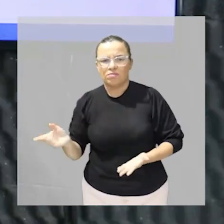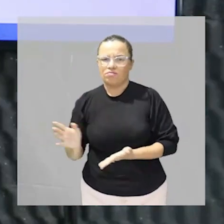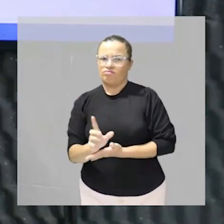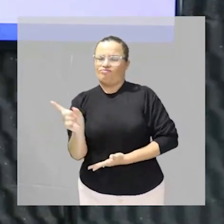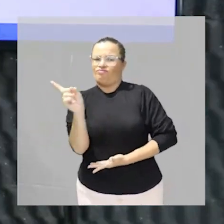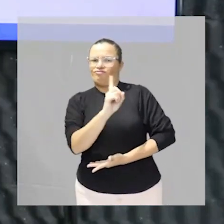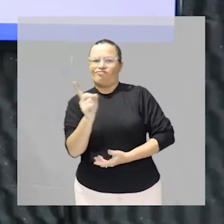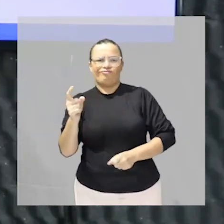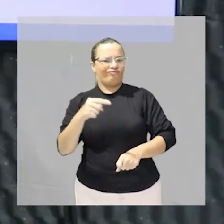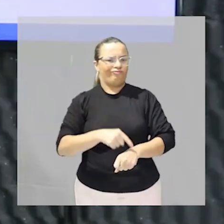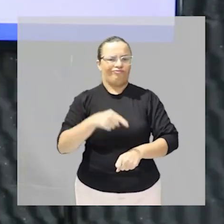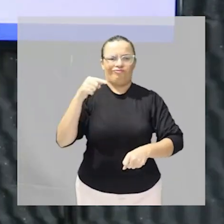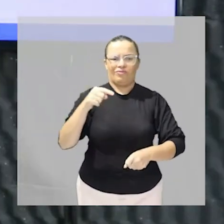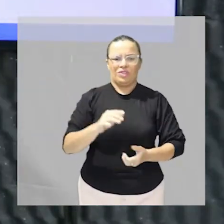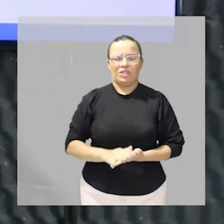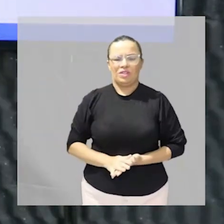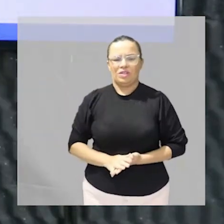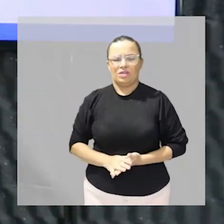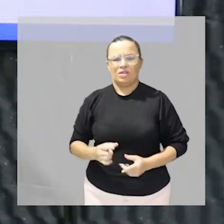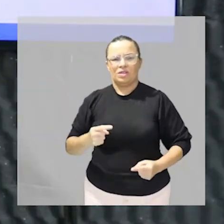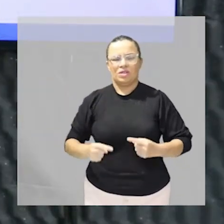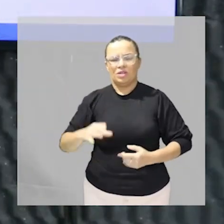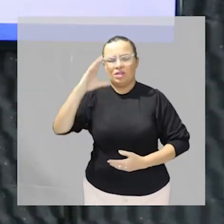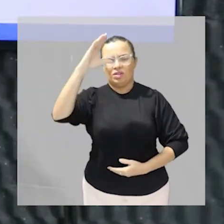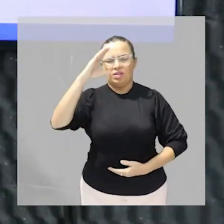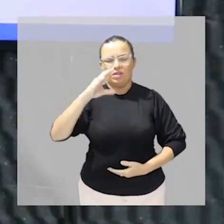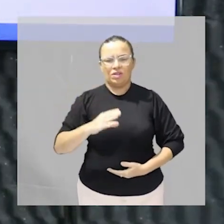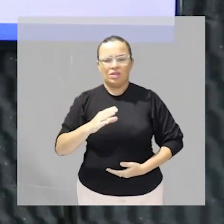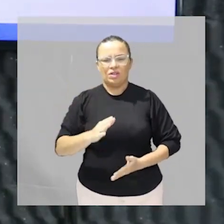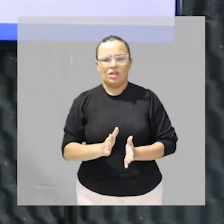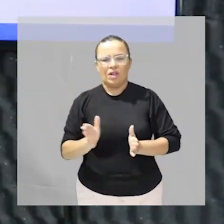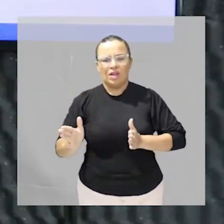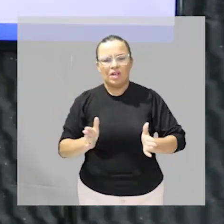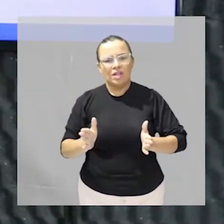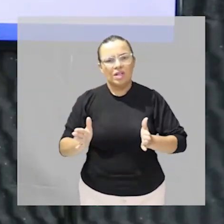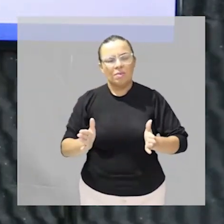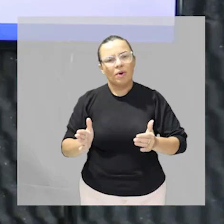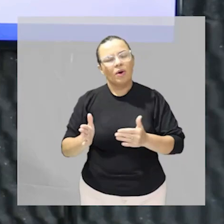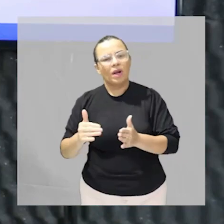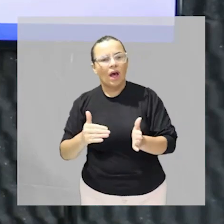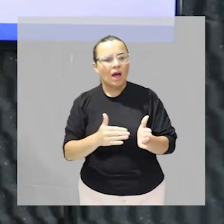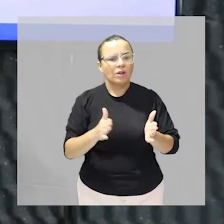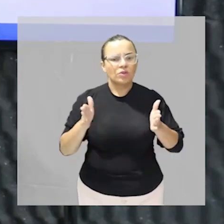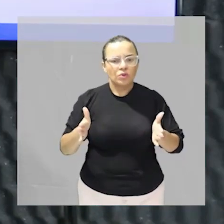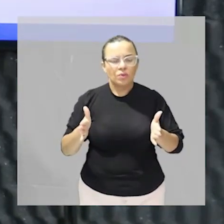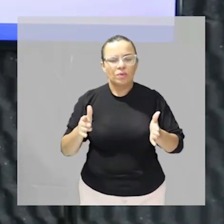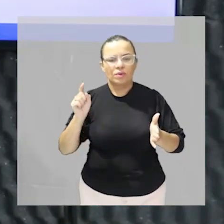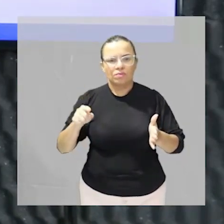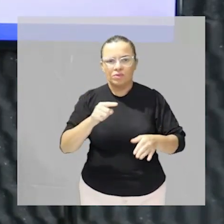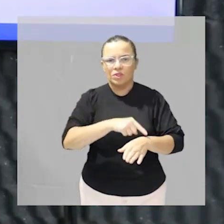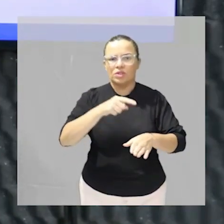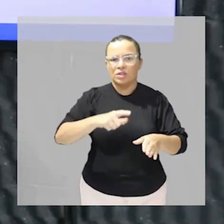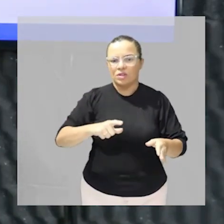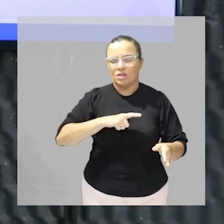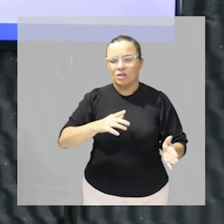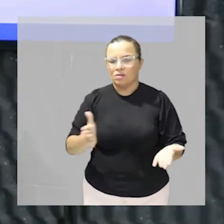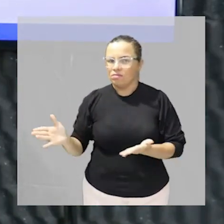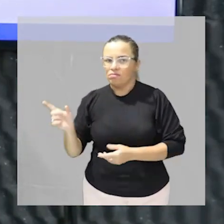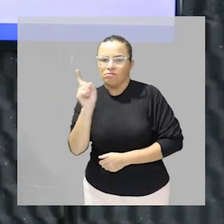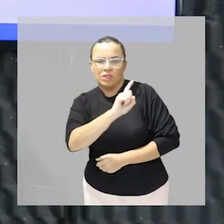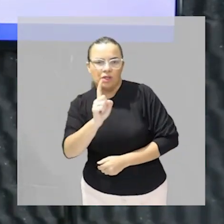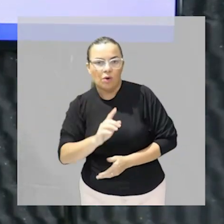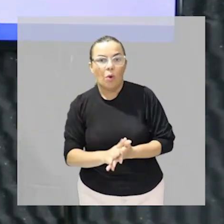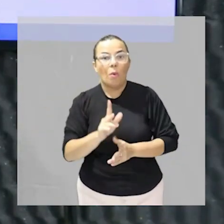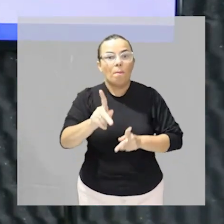exercer mandatos temporários. Pelo contrário, ele está dizendo que o cidadão é povo. Ele está dizendo que o povo,